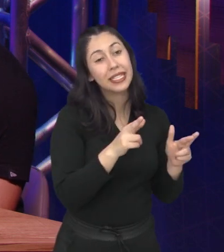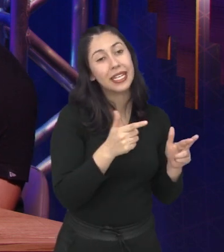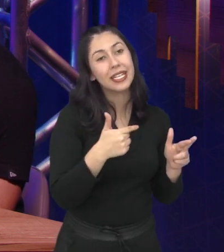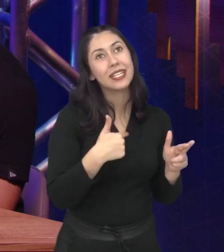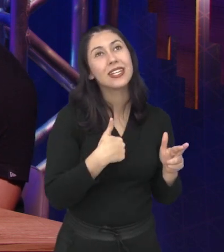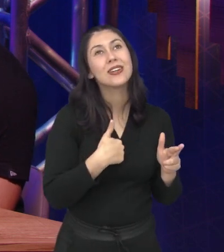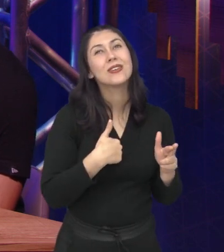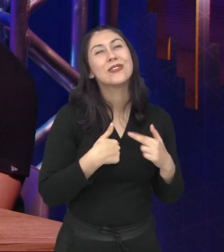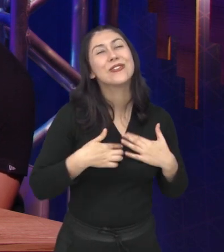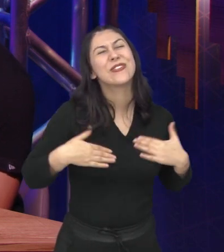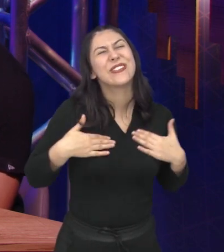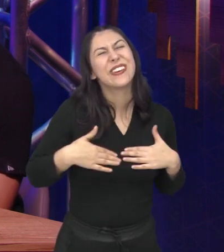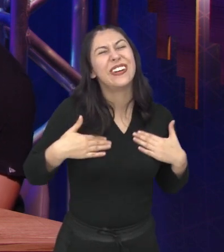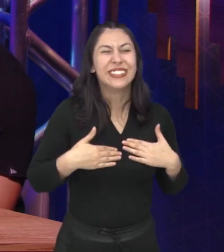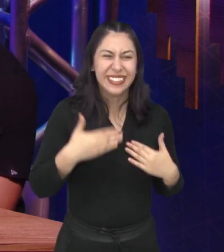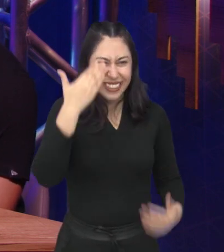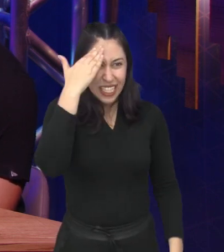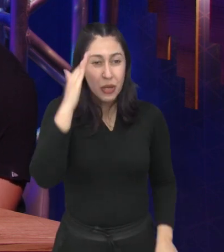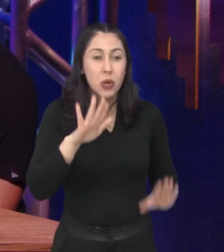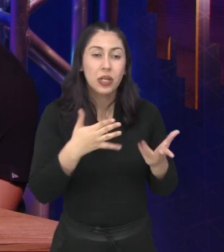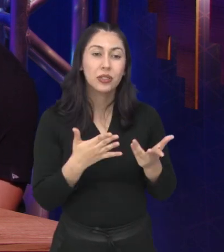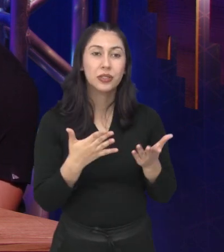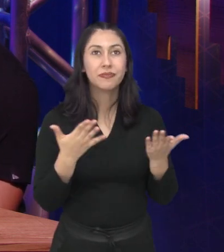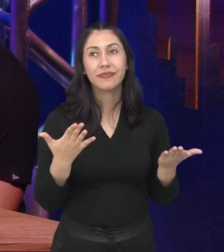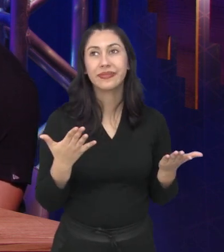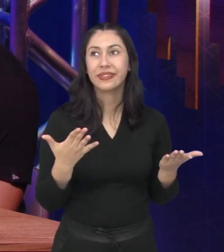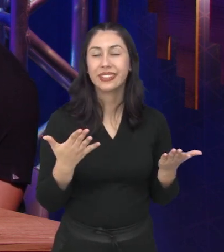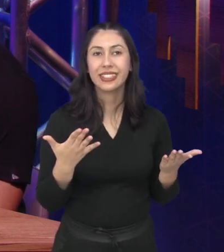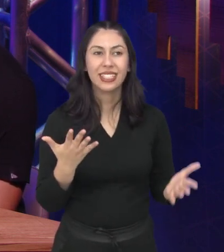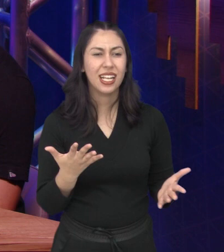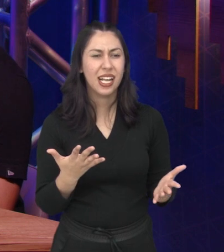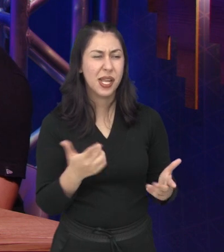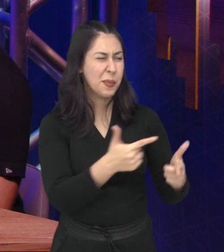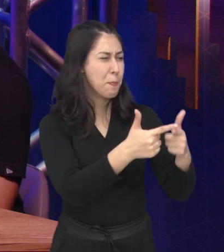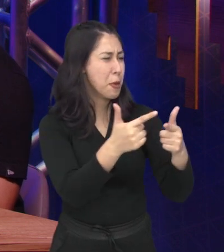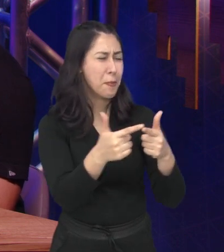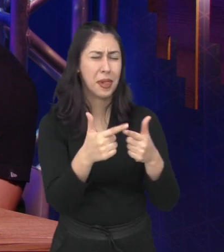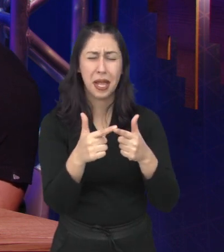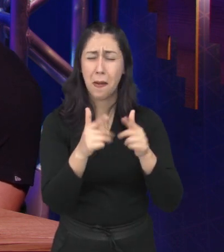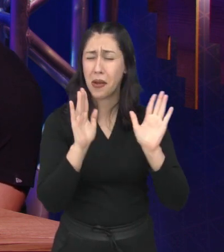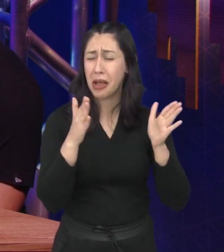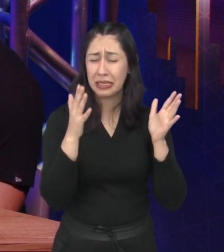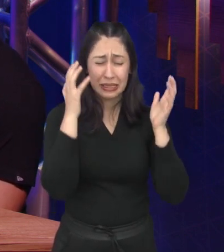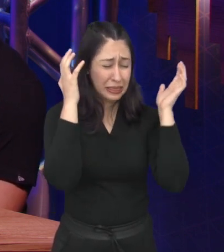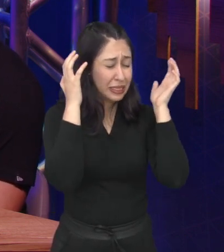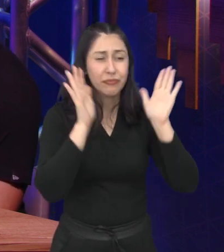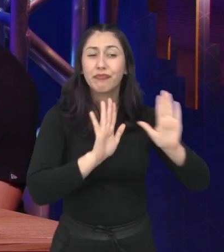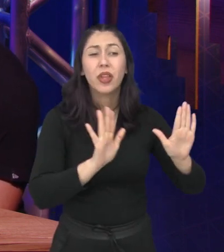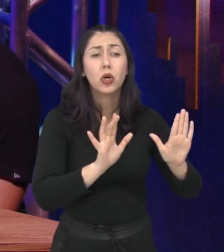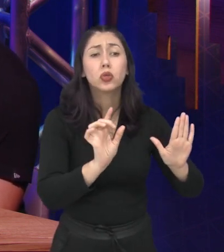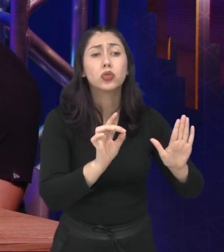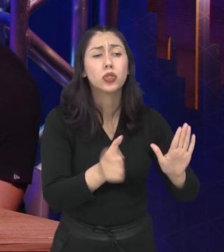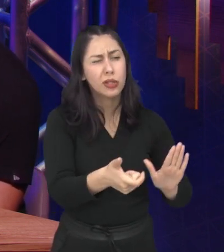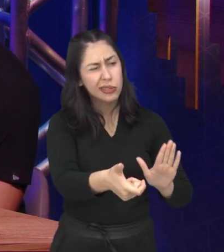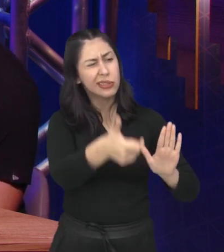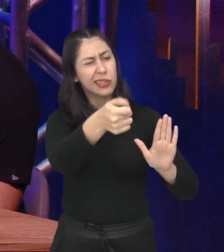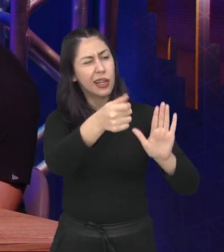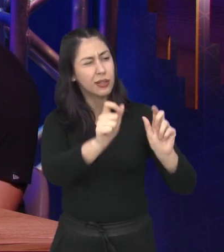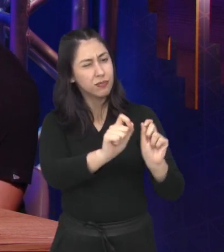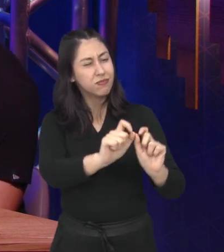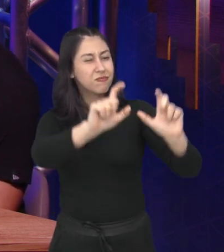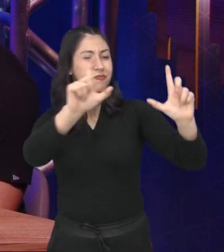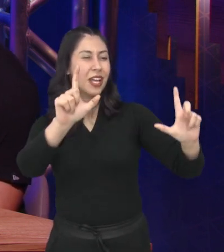de uma série que eu acho que é a minha série conforto. Sabe aquela série que você não quer ficar problematizando, debatendo sobre ela? Você coloca,